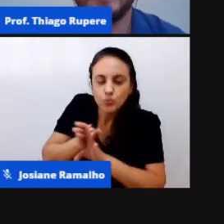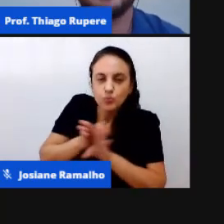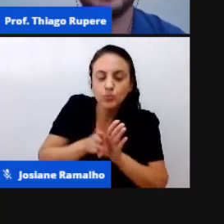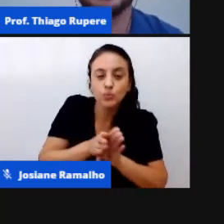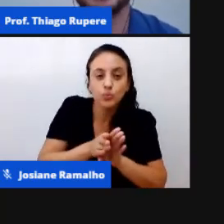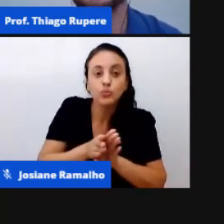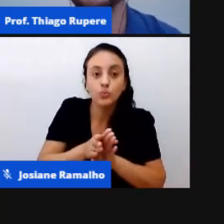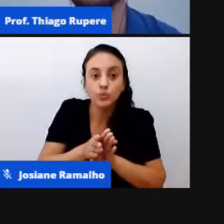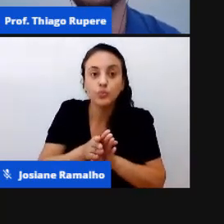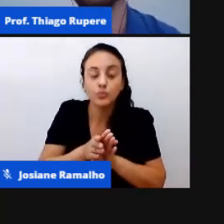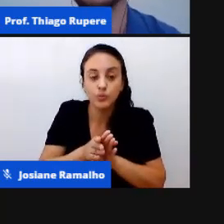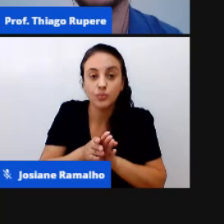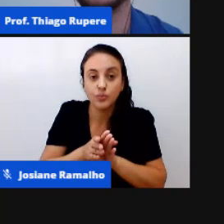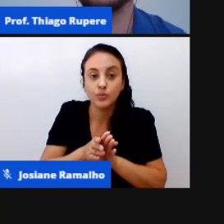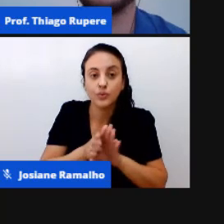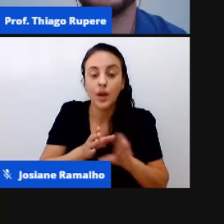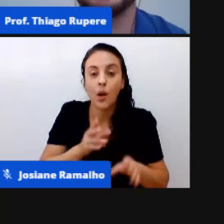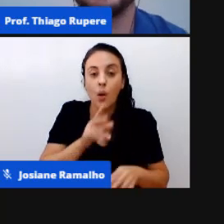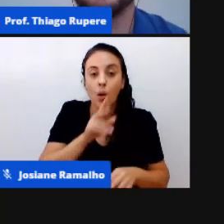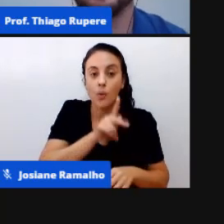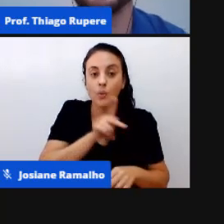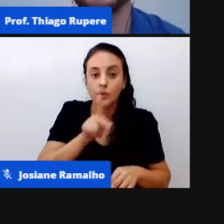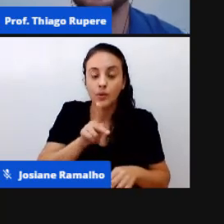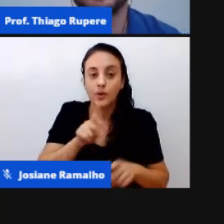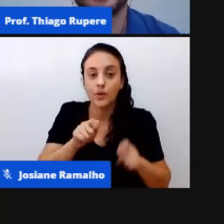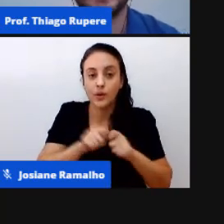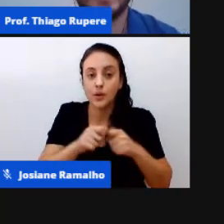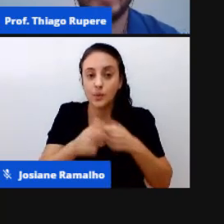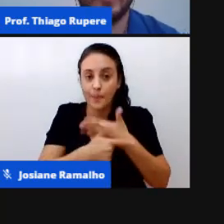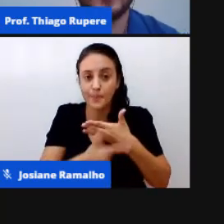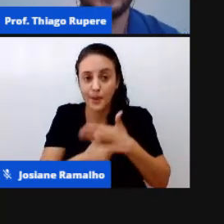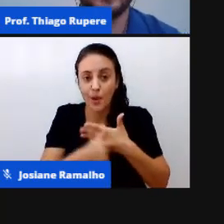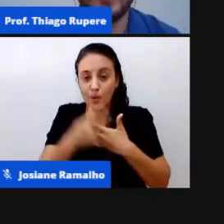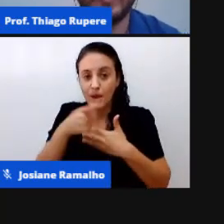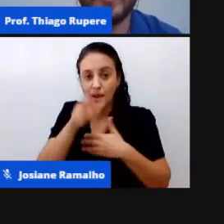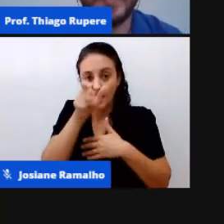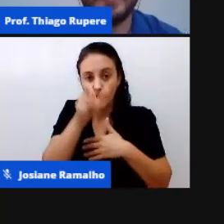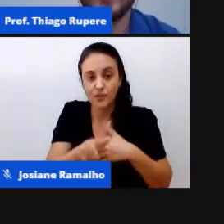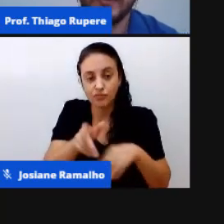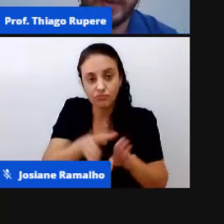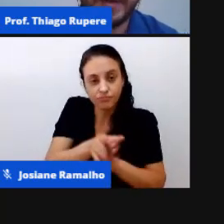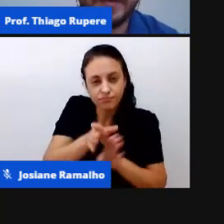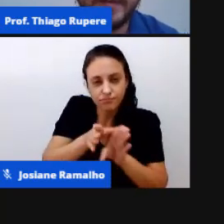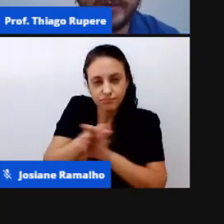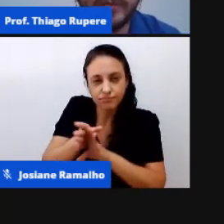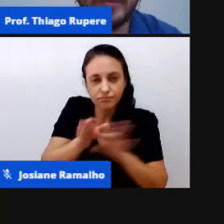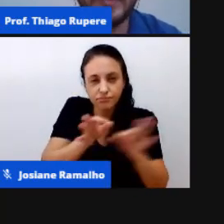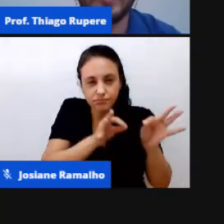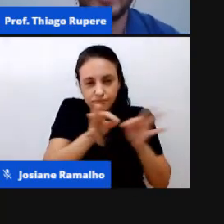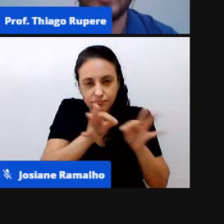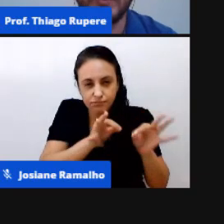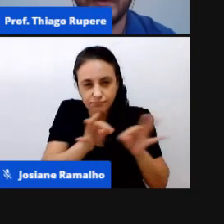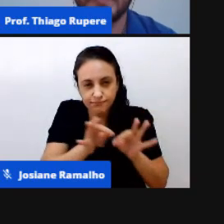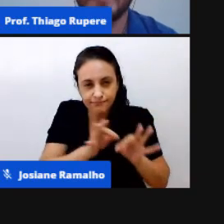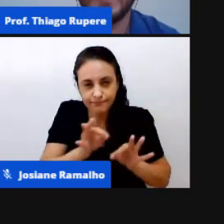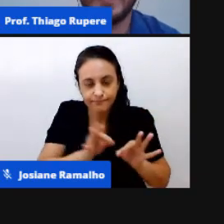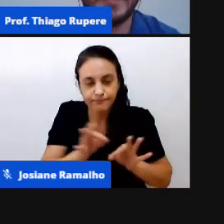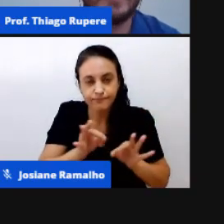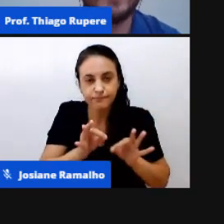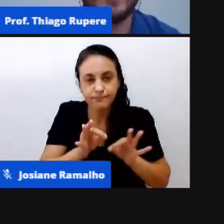de escanteio nesse contexto. Então, ele continua com esse papel de organizador,